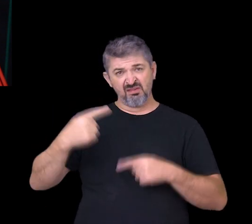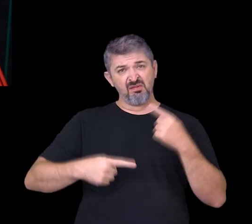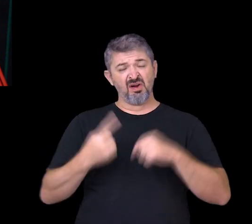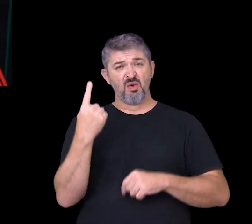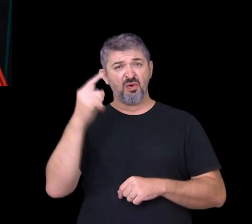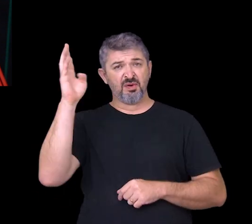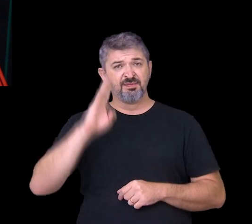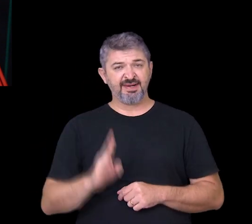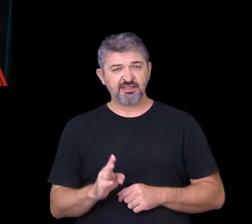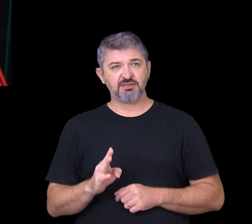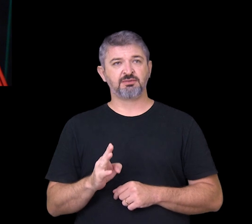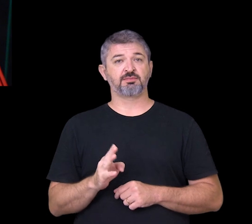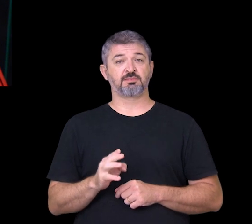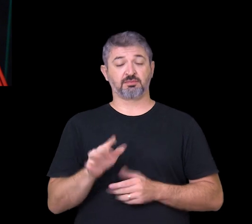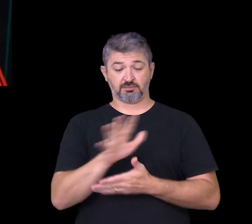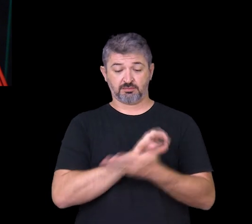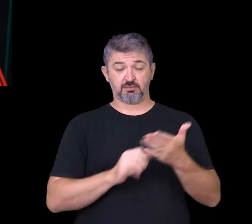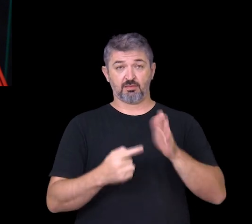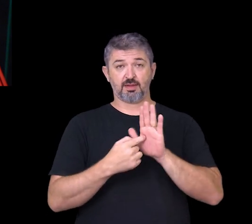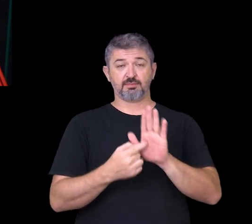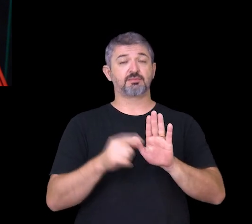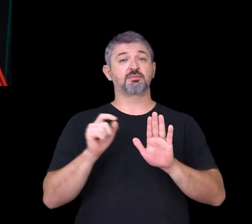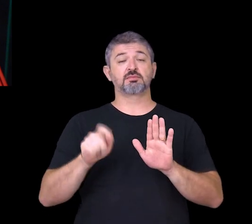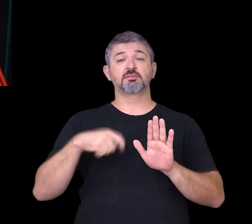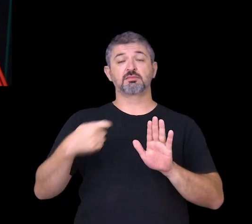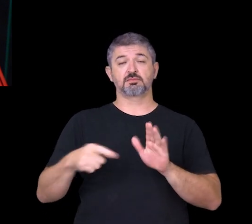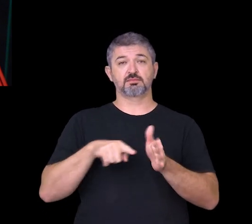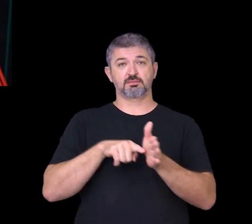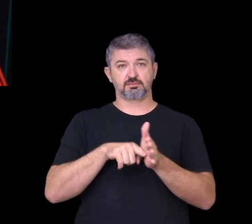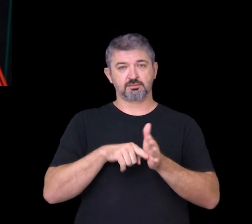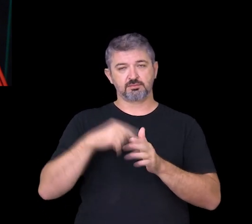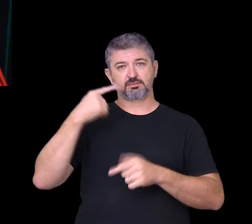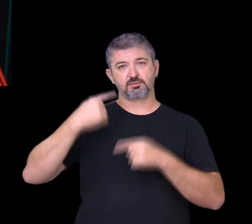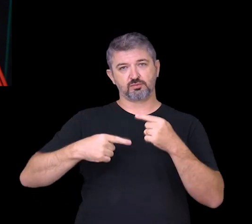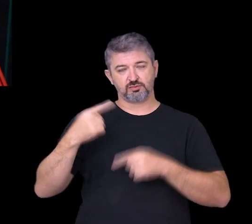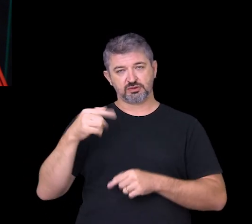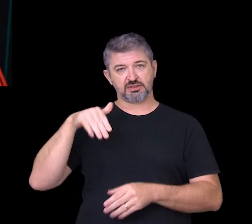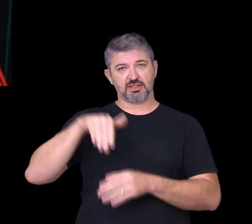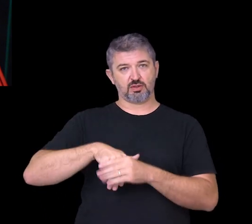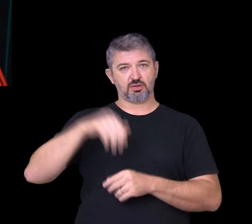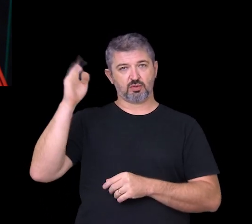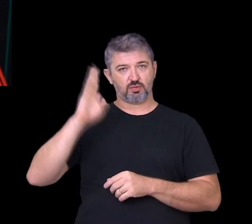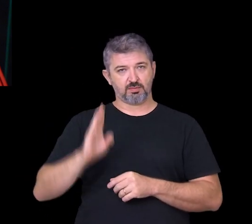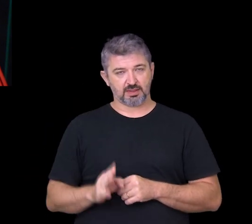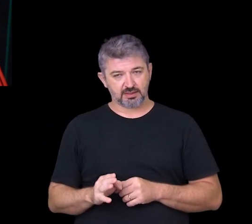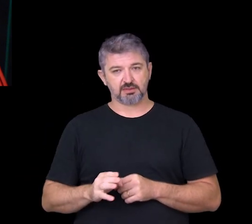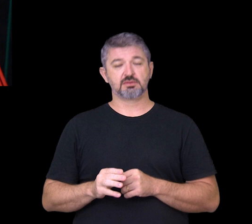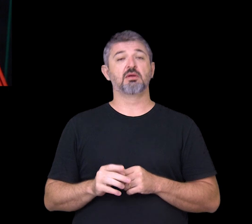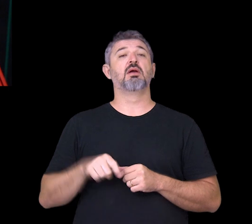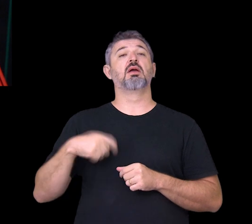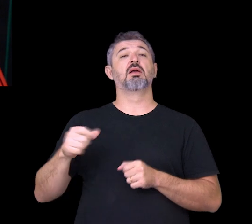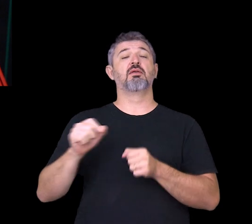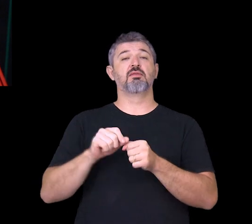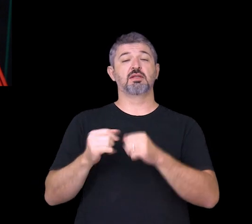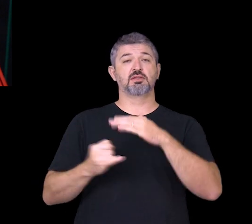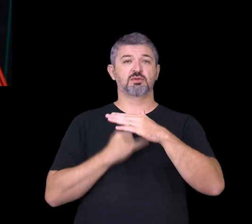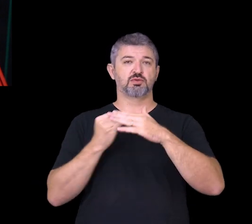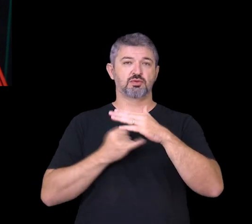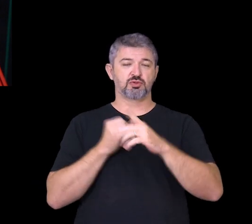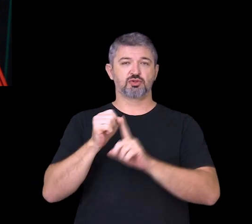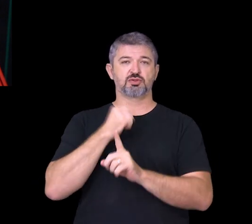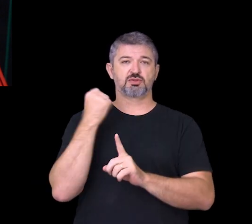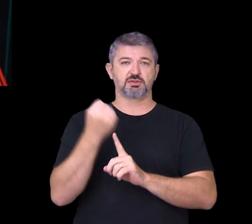política no Brasil. Esses dados foram revelados por uma pesquisa de violência política e eleitoral no Brasil, desenvolvida